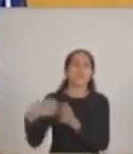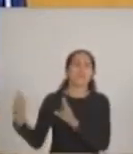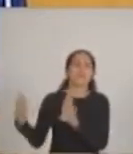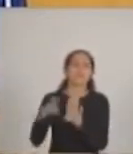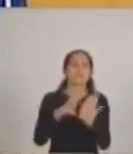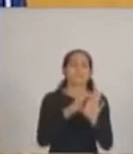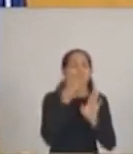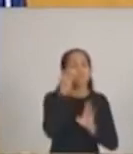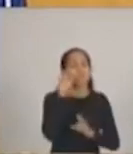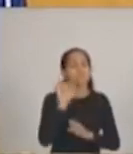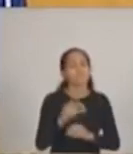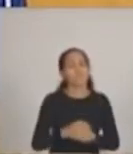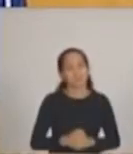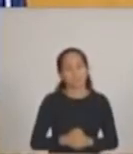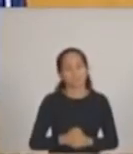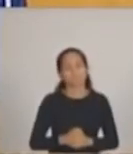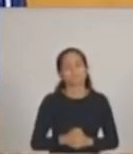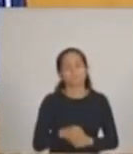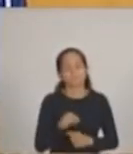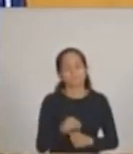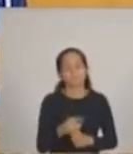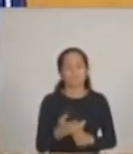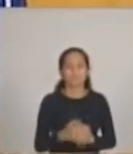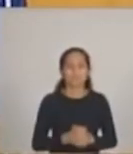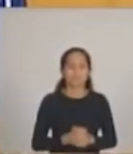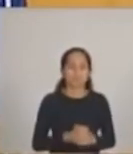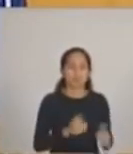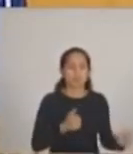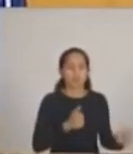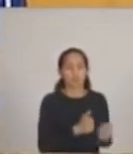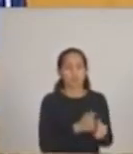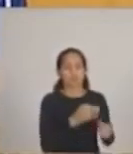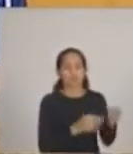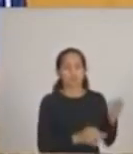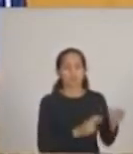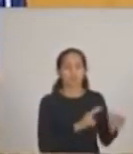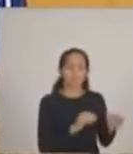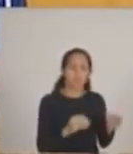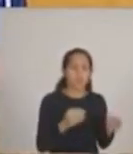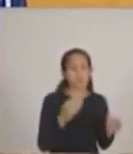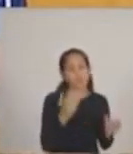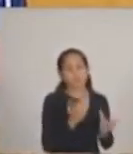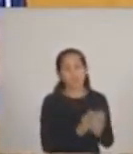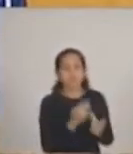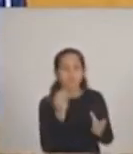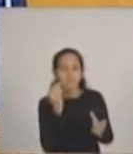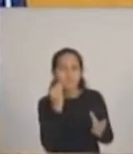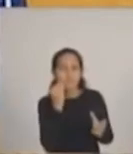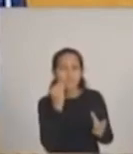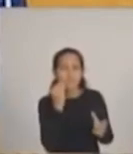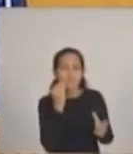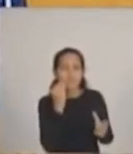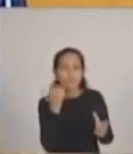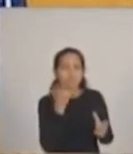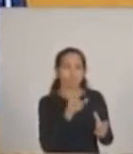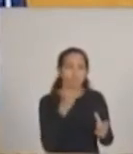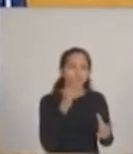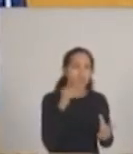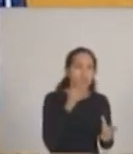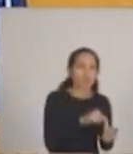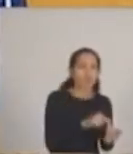porque o Tribunal de Justiça certamente vai recorrer, a inconstitucionalidade será